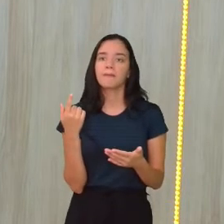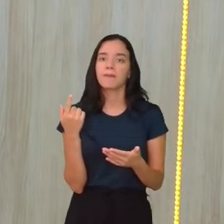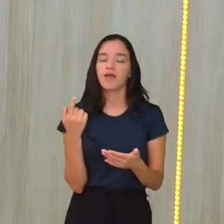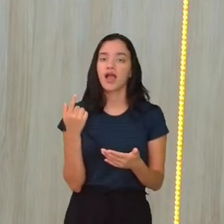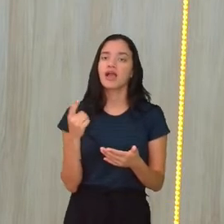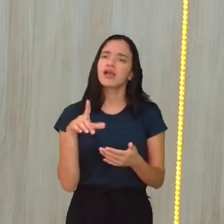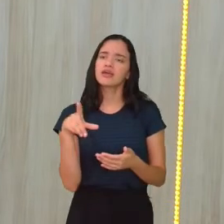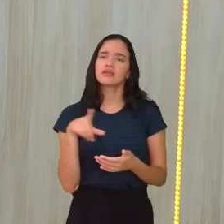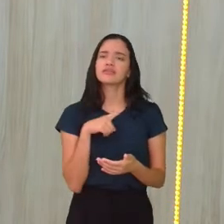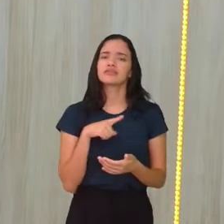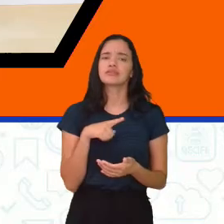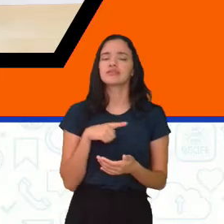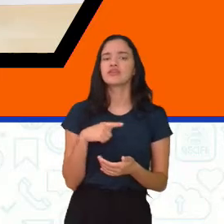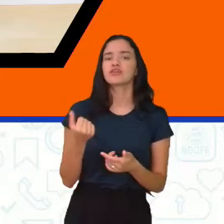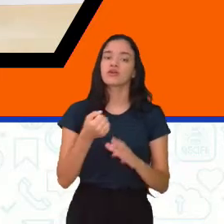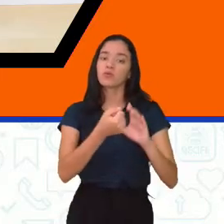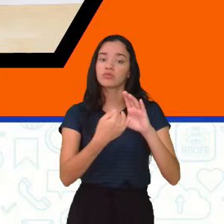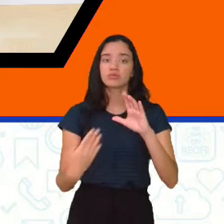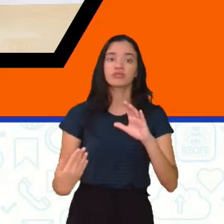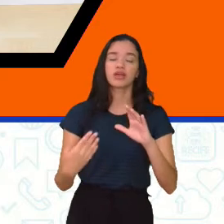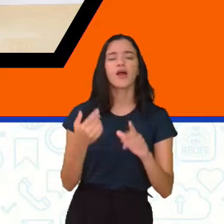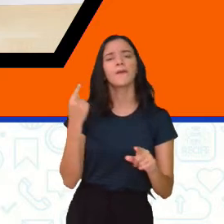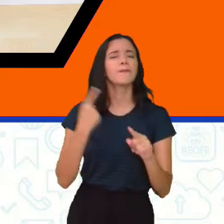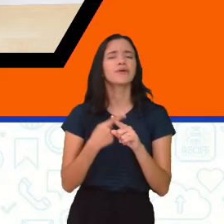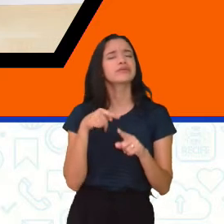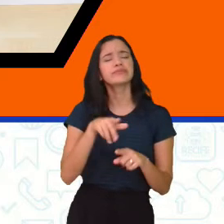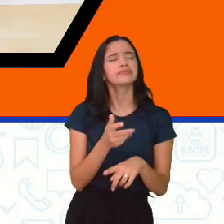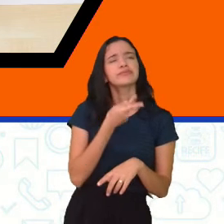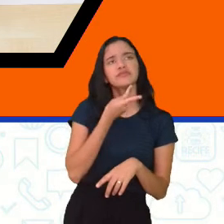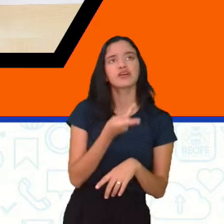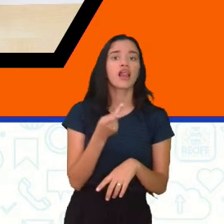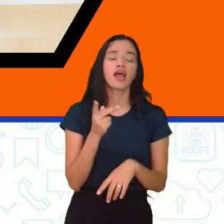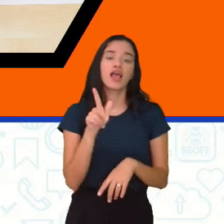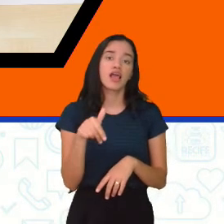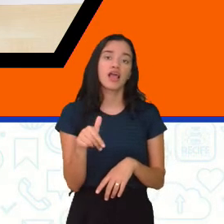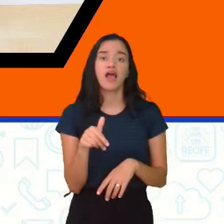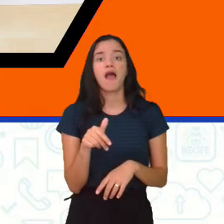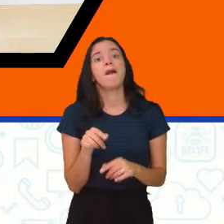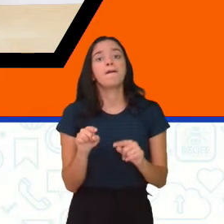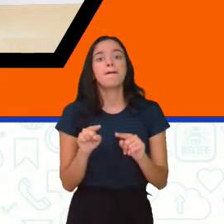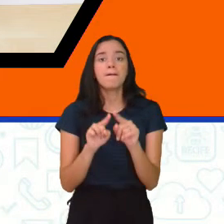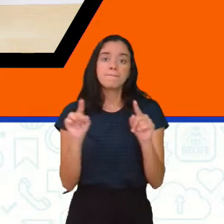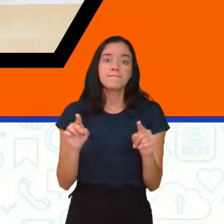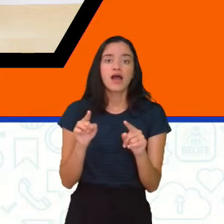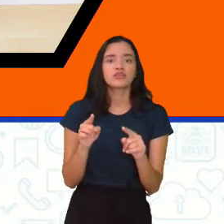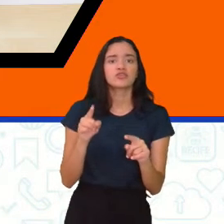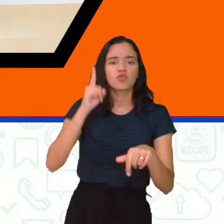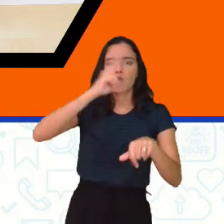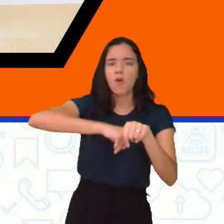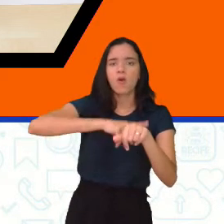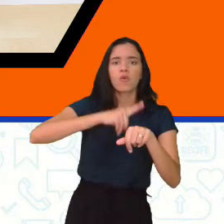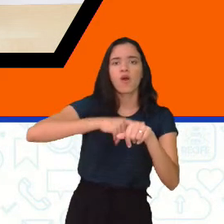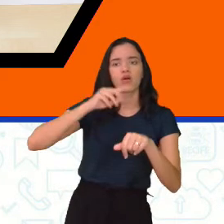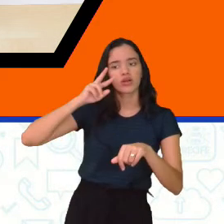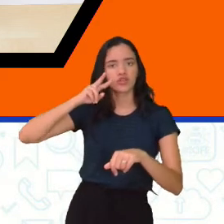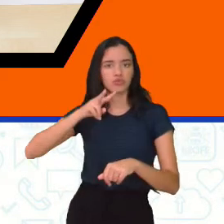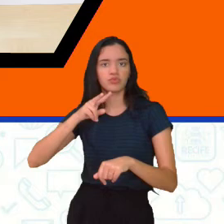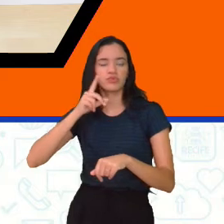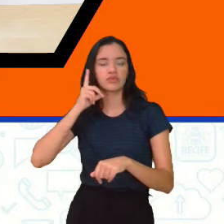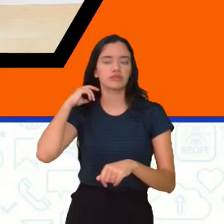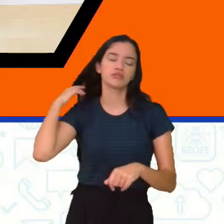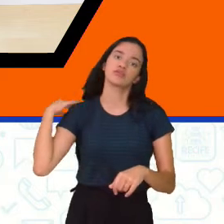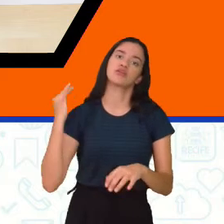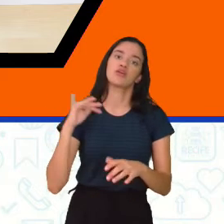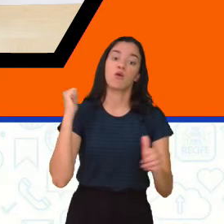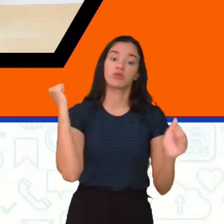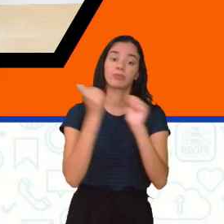aí a gente tem uma outra característica. Porque você pode dizer, mas então qualquer hora que eu vejo, né,